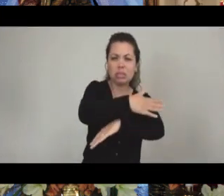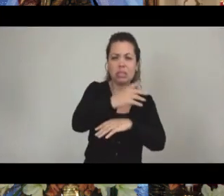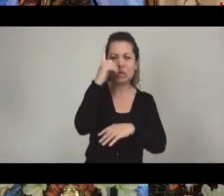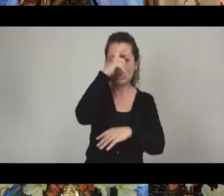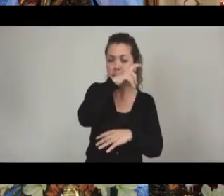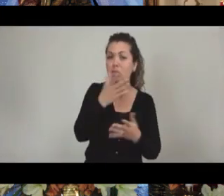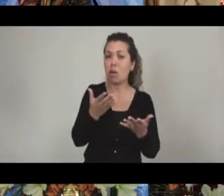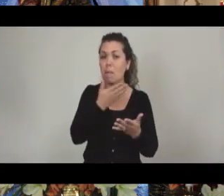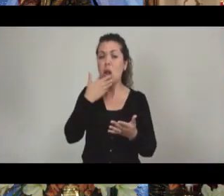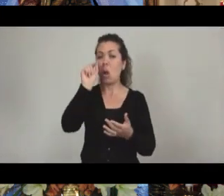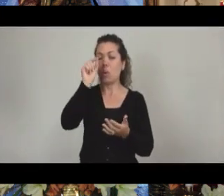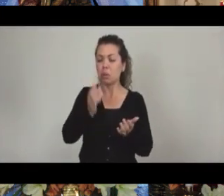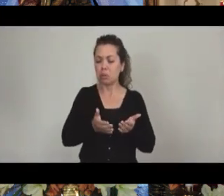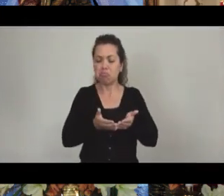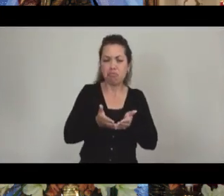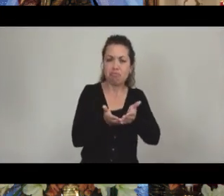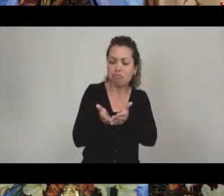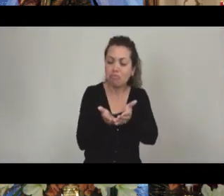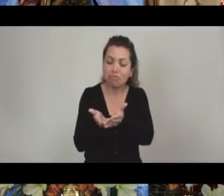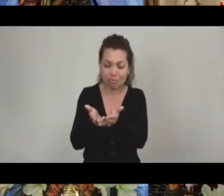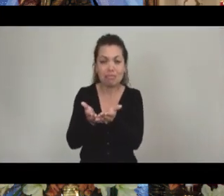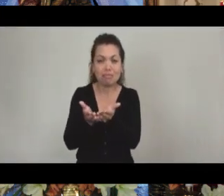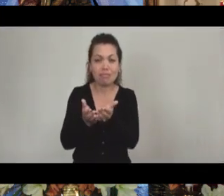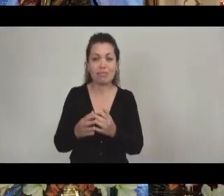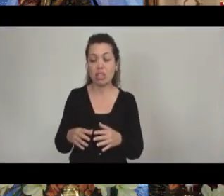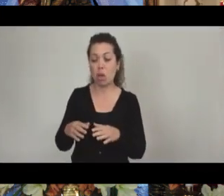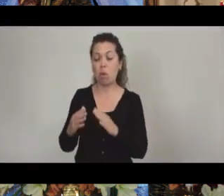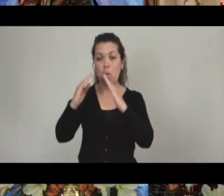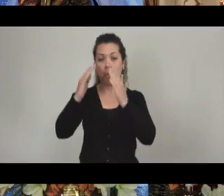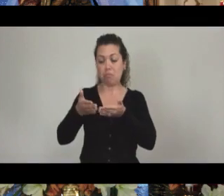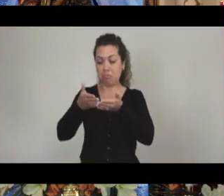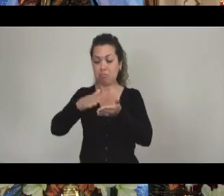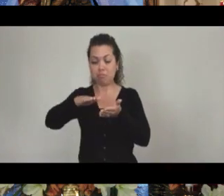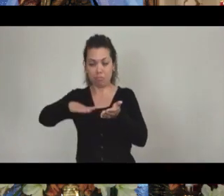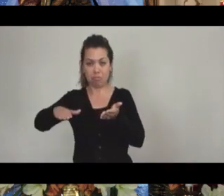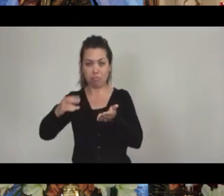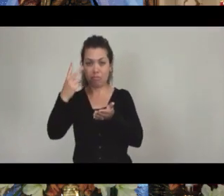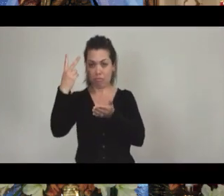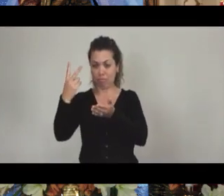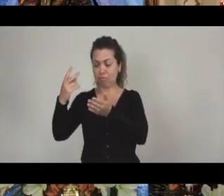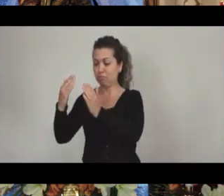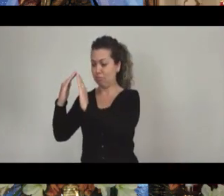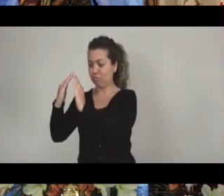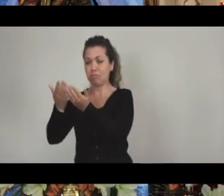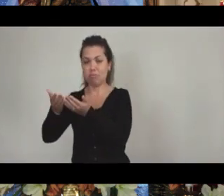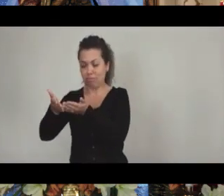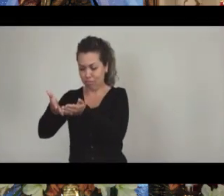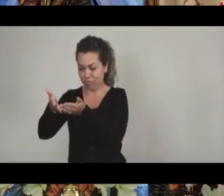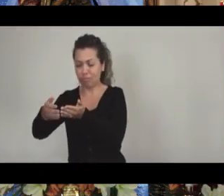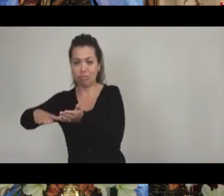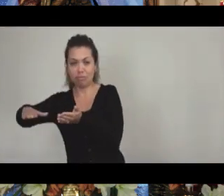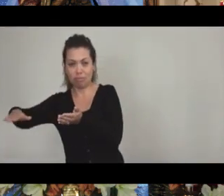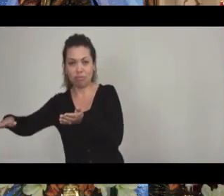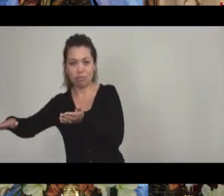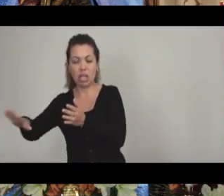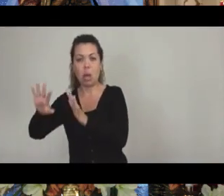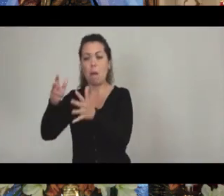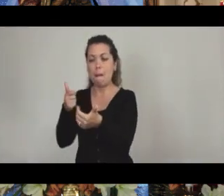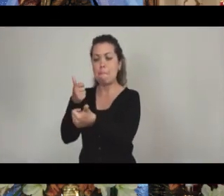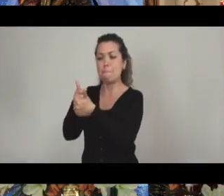percebido que sua face estava voltada para o lado de Iguape, direção contrária a Itanhaém. O mistério ganhou força